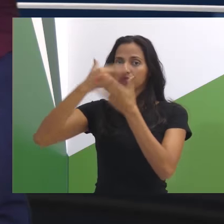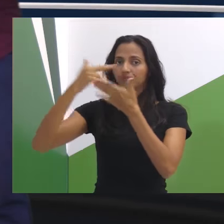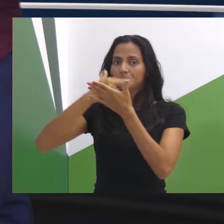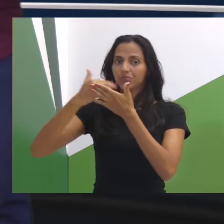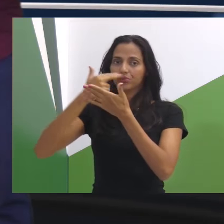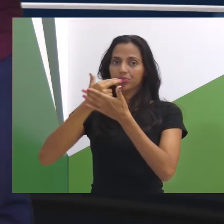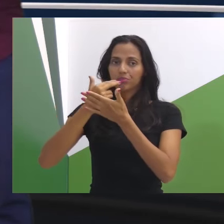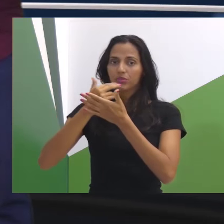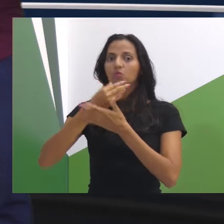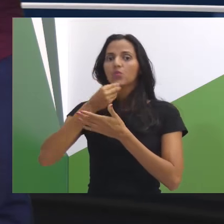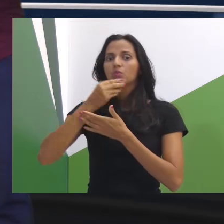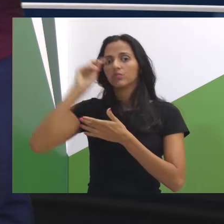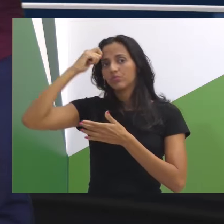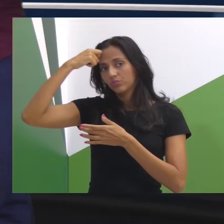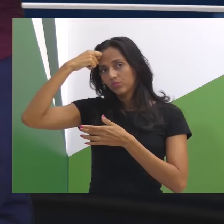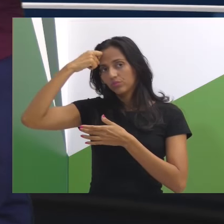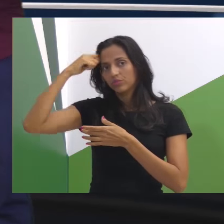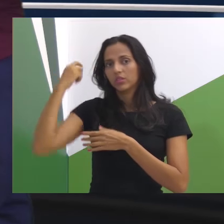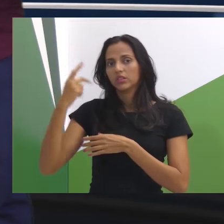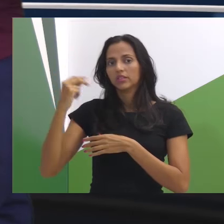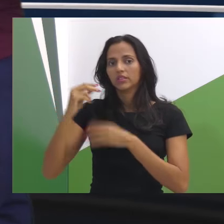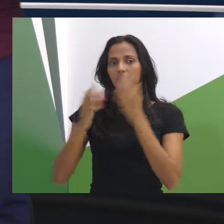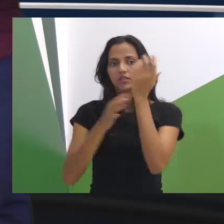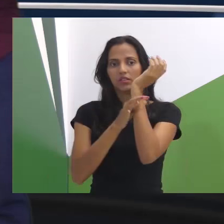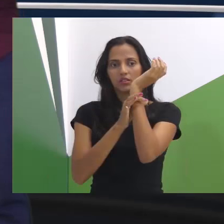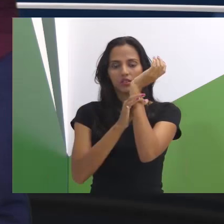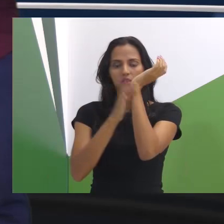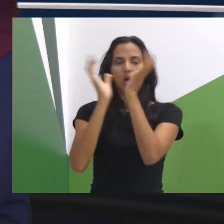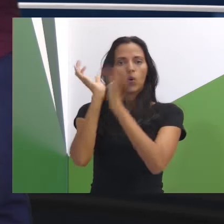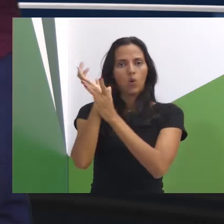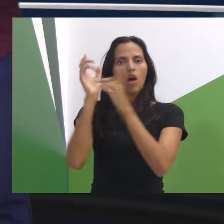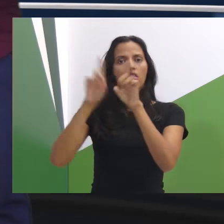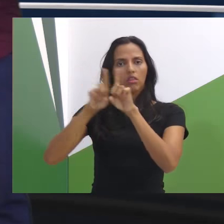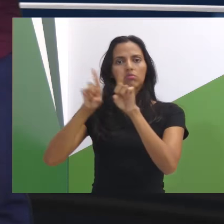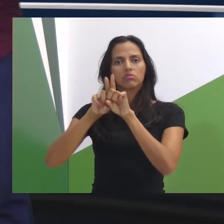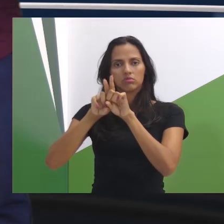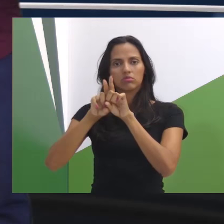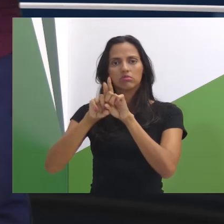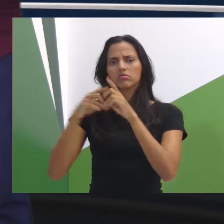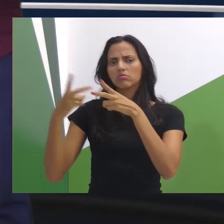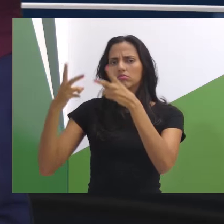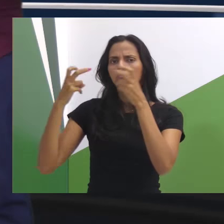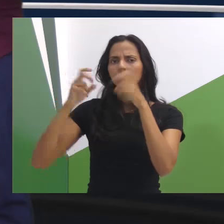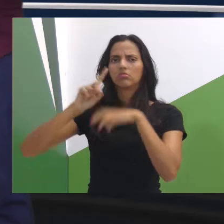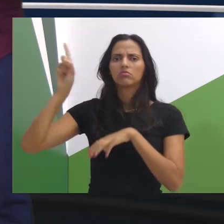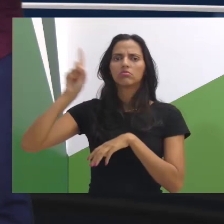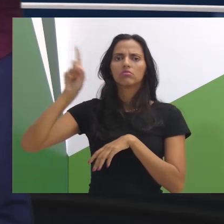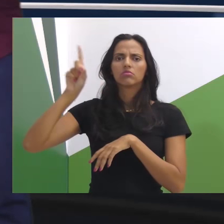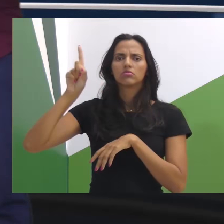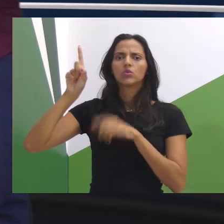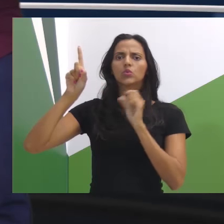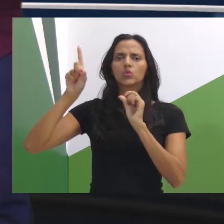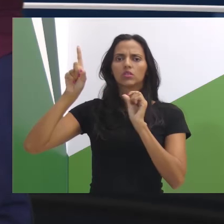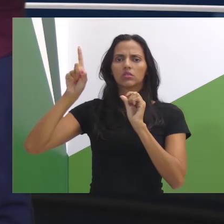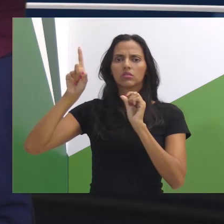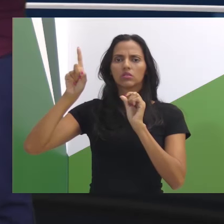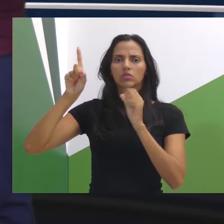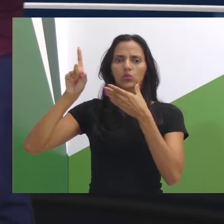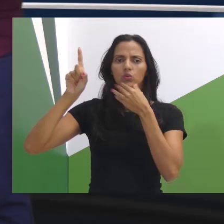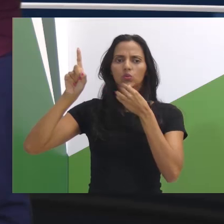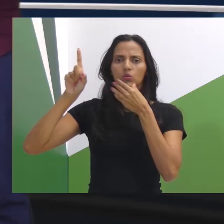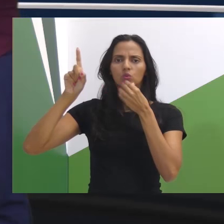o escravo são os pés e a mão do senhor. E a gente pode perceber claramente por isso, né? O senhor